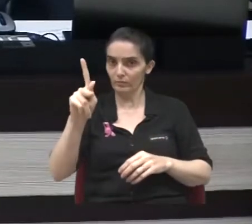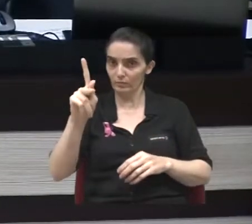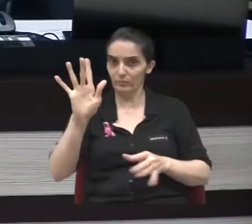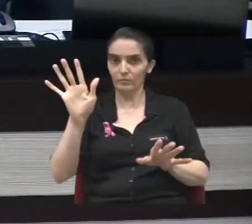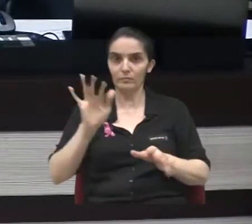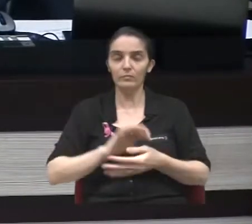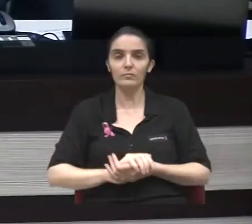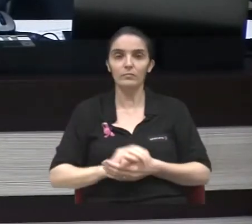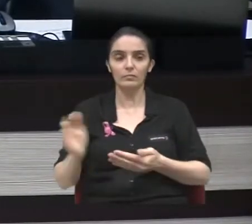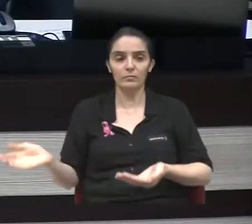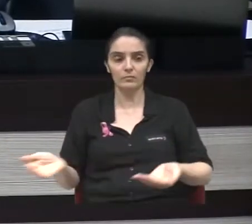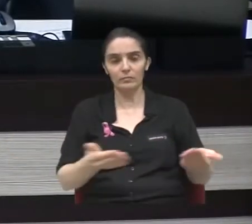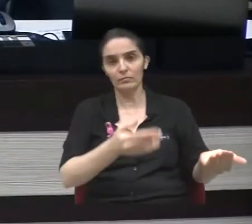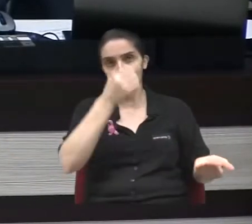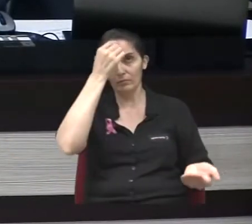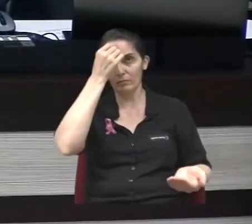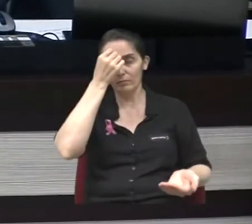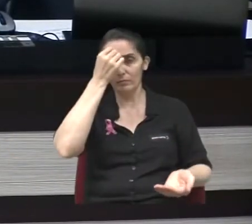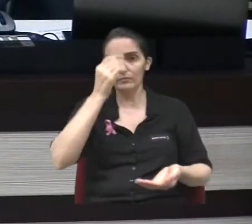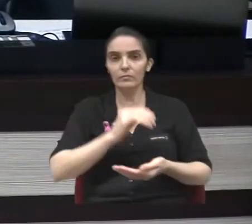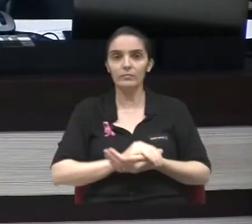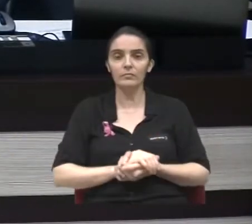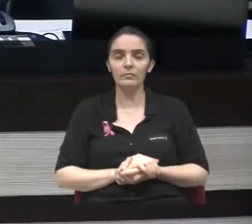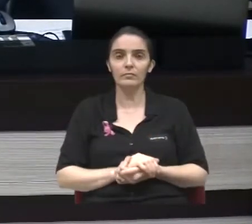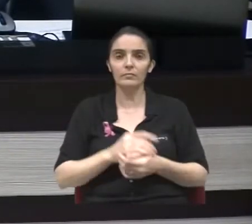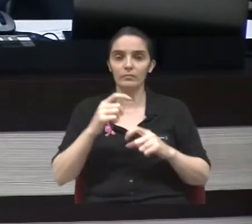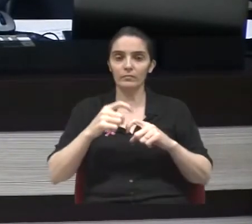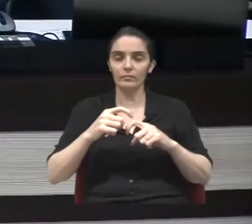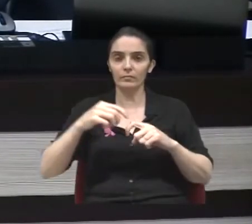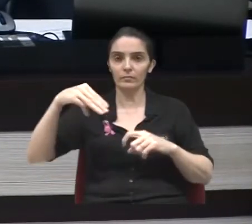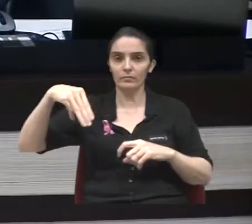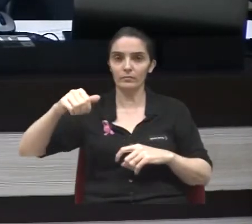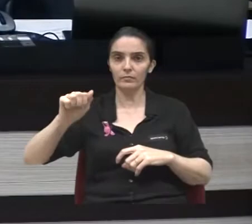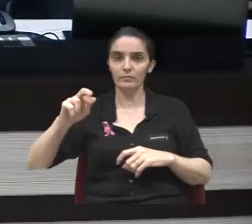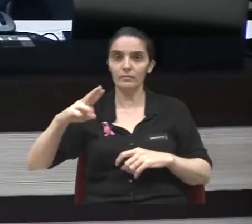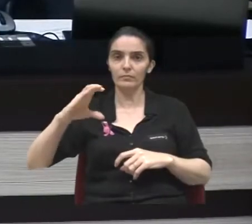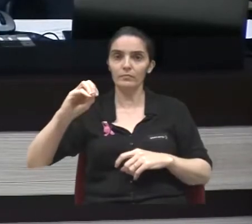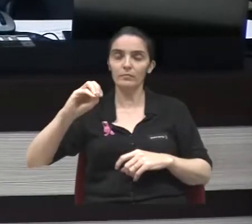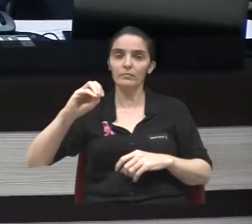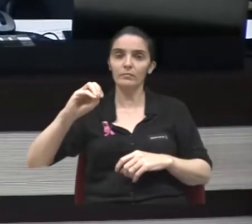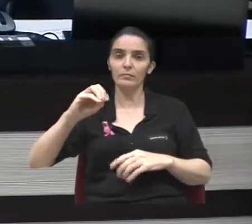Rafael Camargo para acompanhar o doutor Márcio até a tribuna,